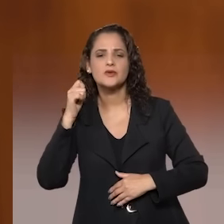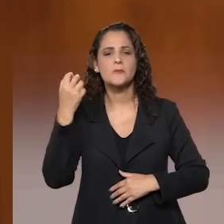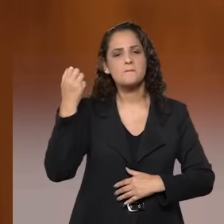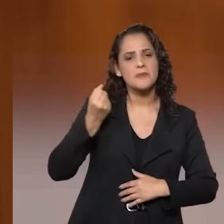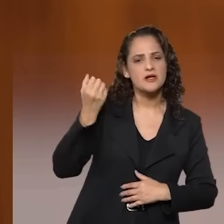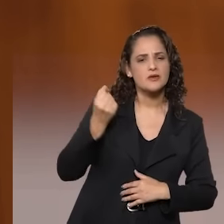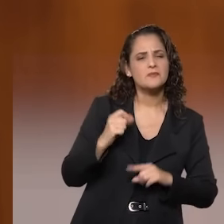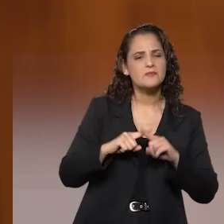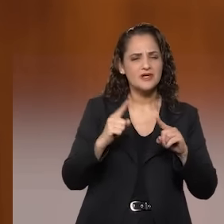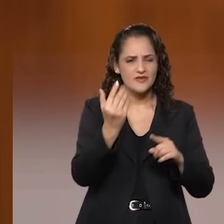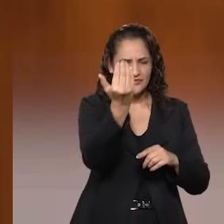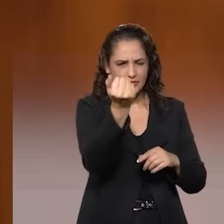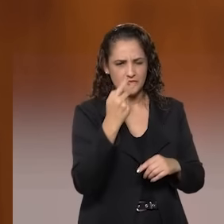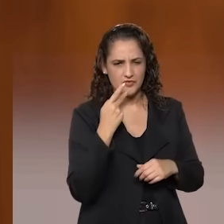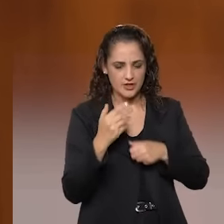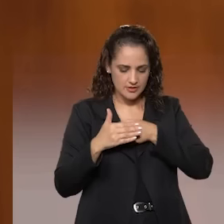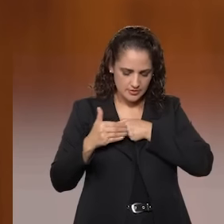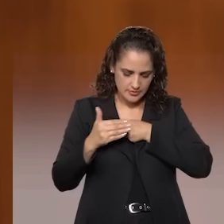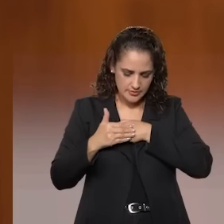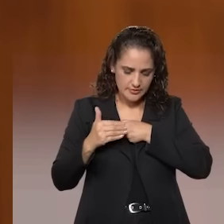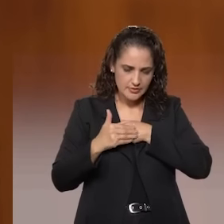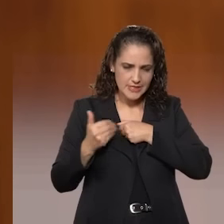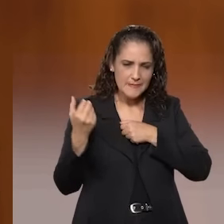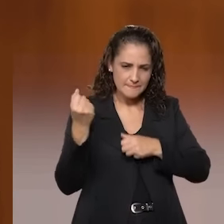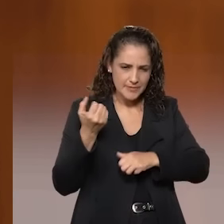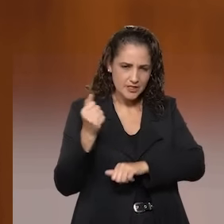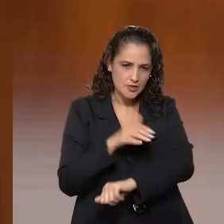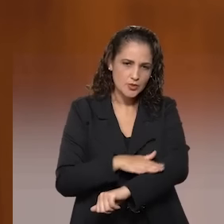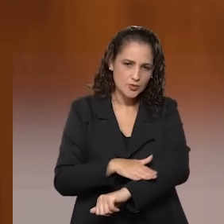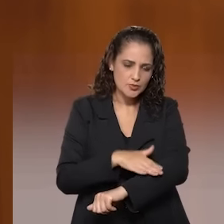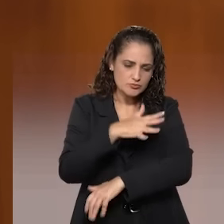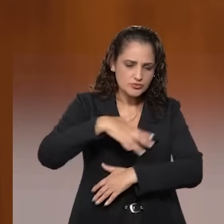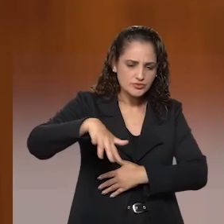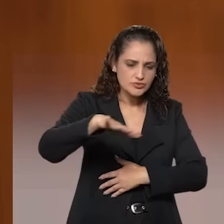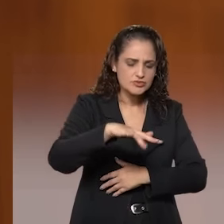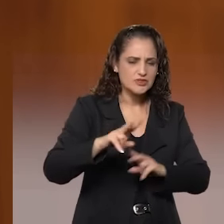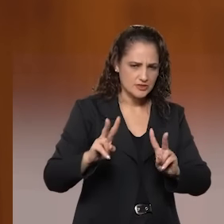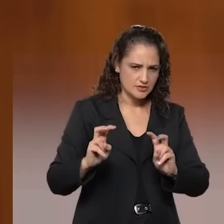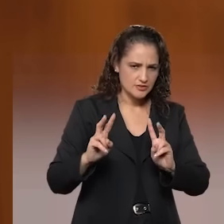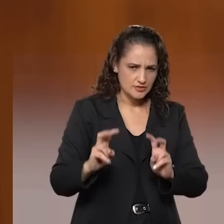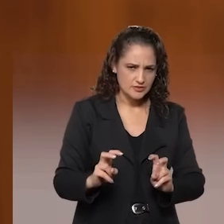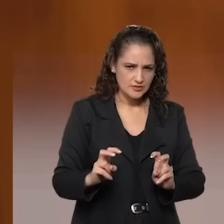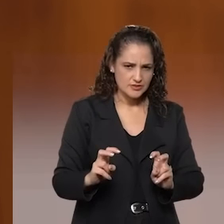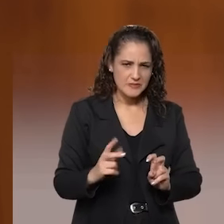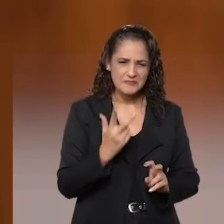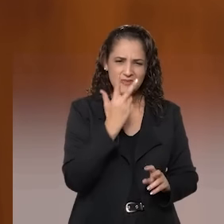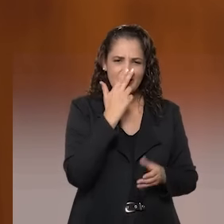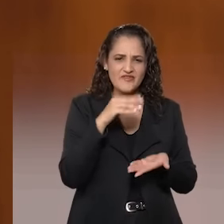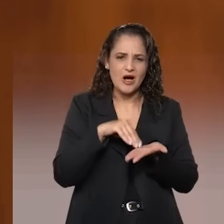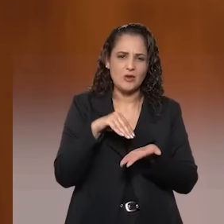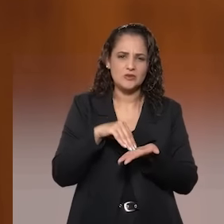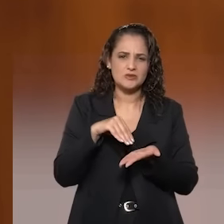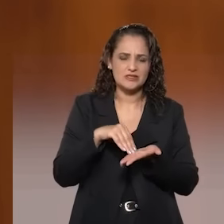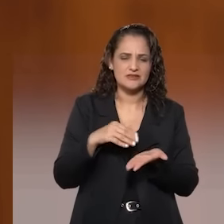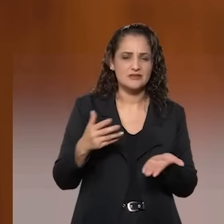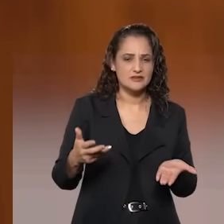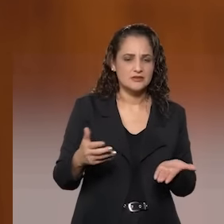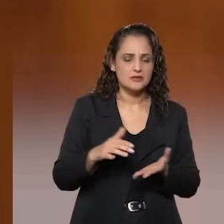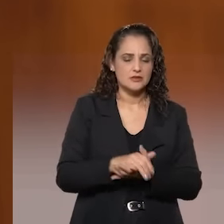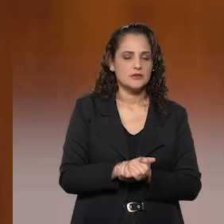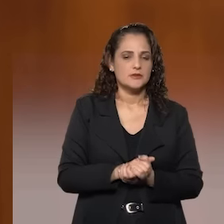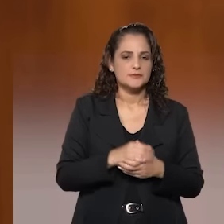vamos falar carinhosamente sobre branquitude porque esse tema eu acho que ele é um tema meio virgem ainda né